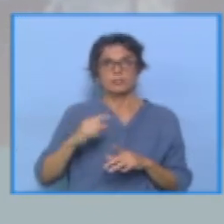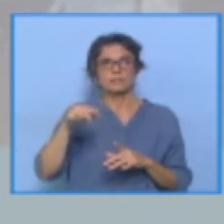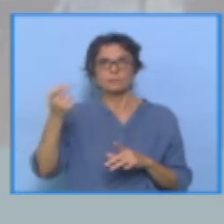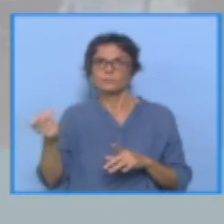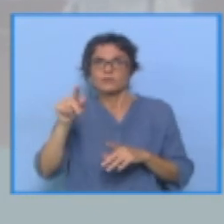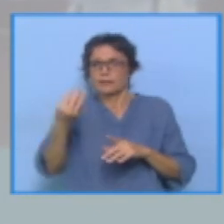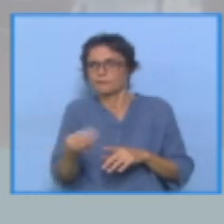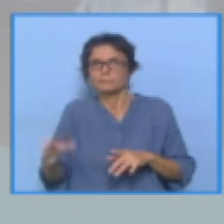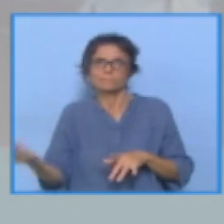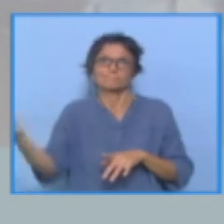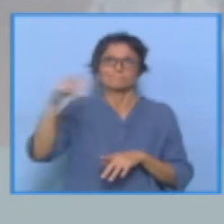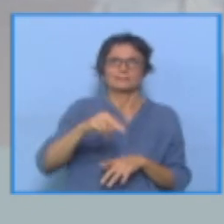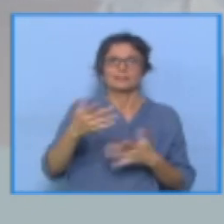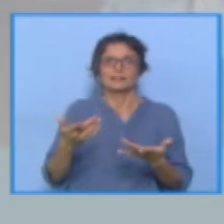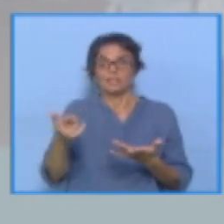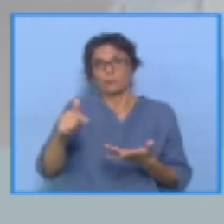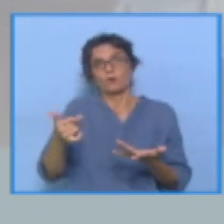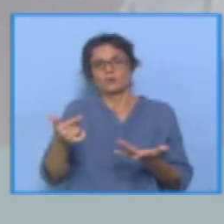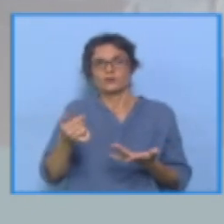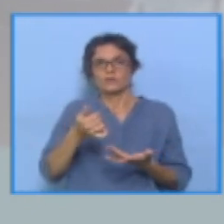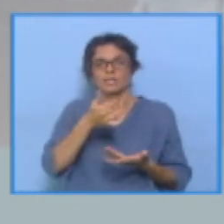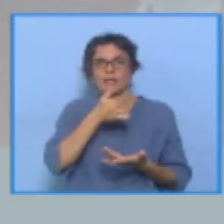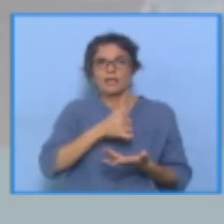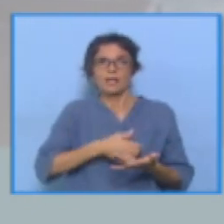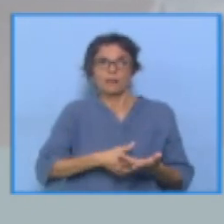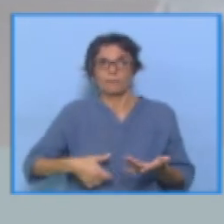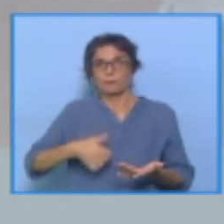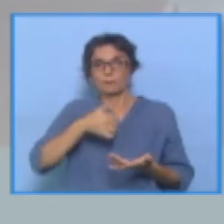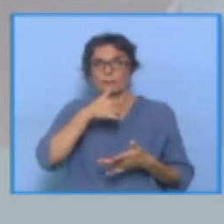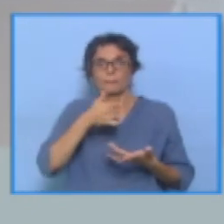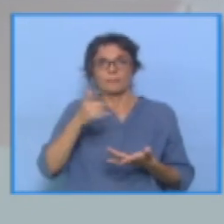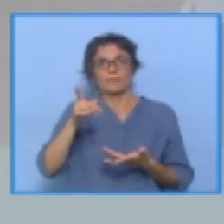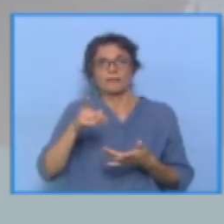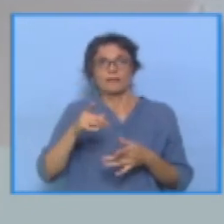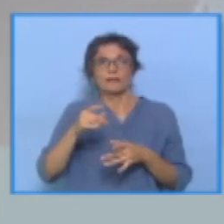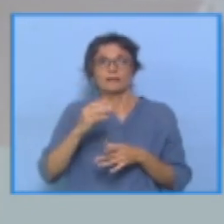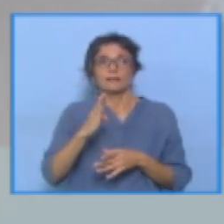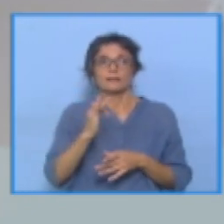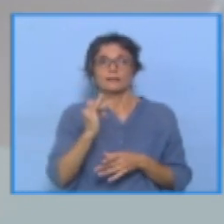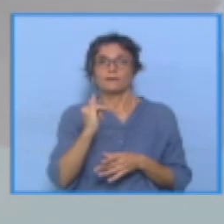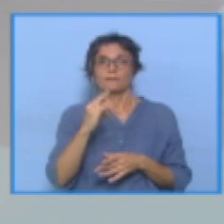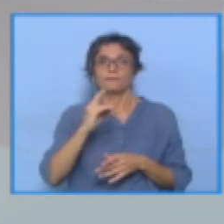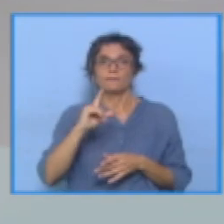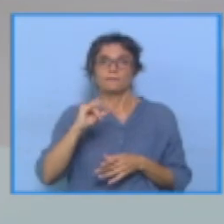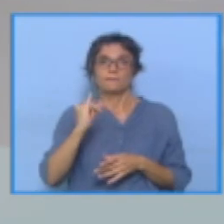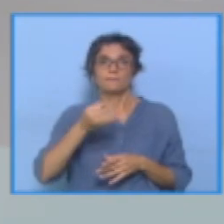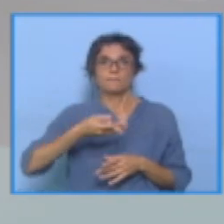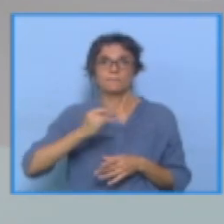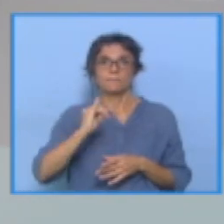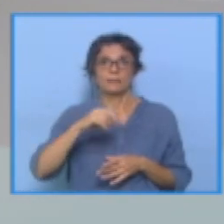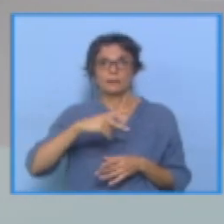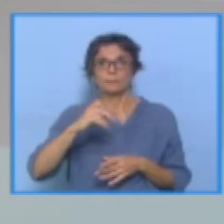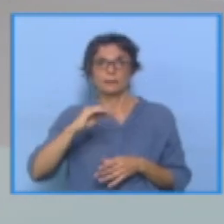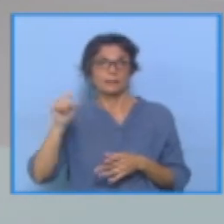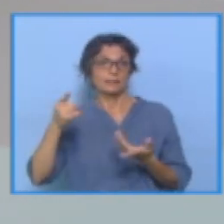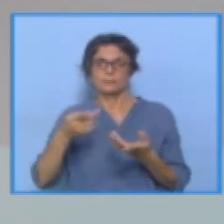hoje em dia é o cardeal arcebispo das Filipinas e, portanto, também mostra a ligação da sua história de migração com o desenvolvimento do país onde